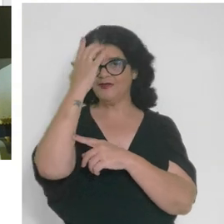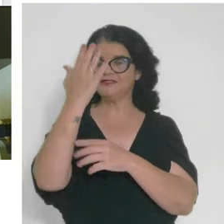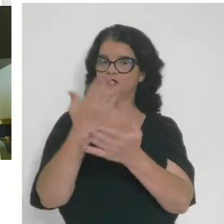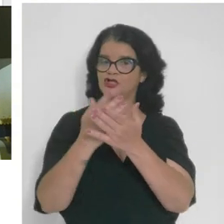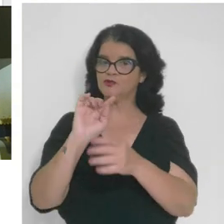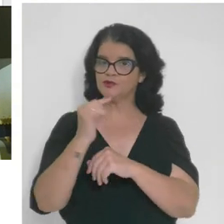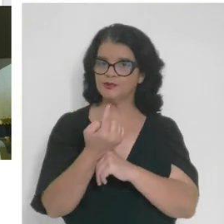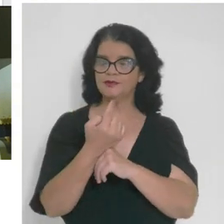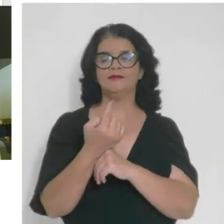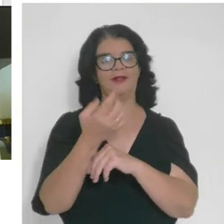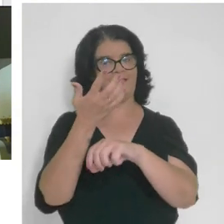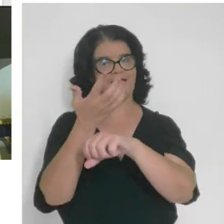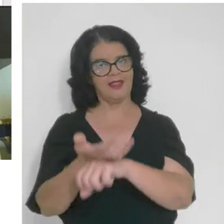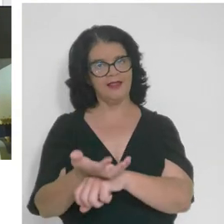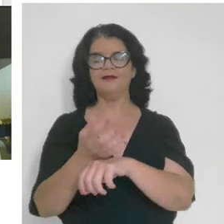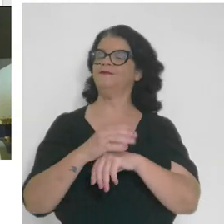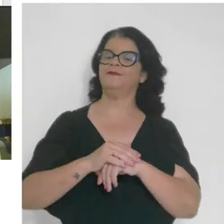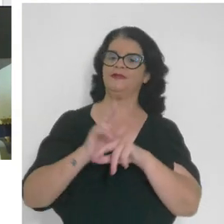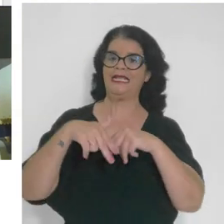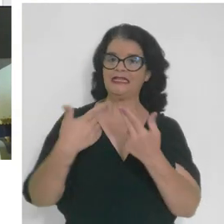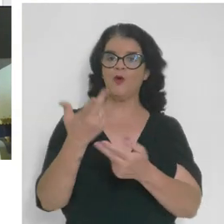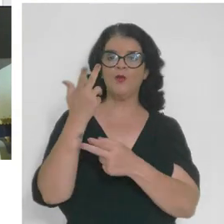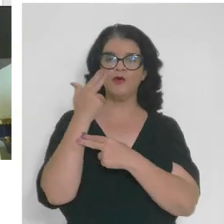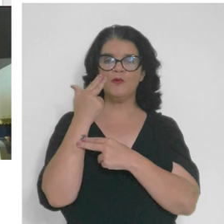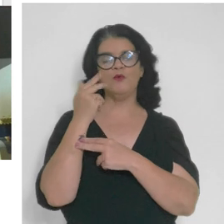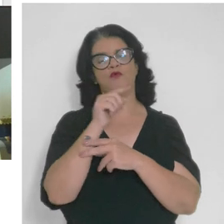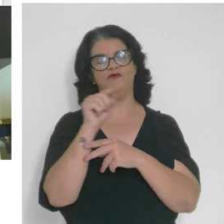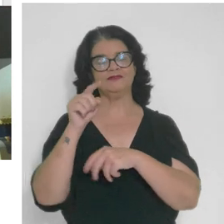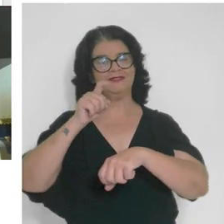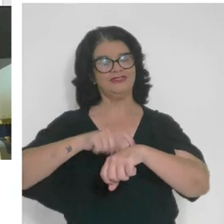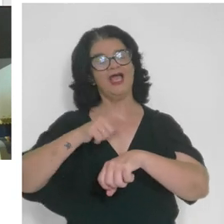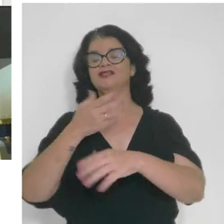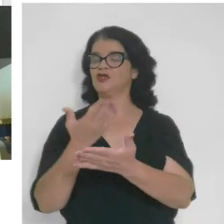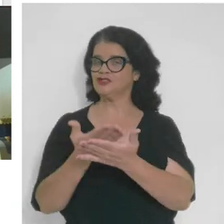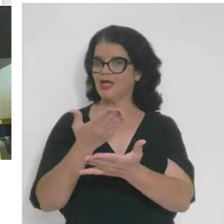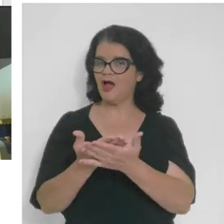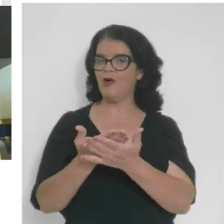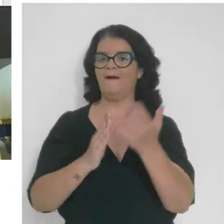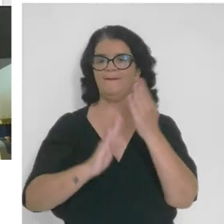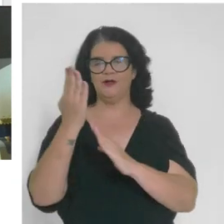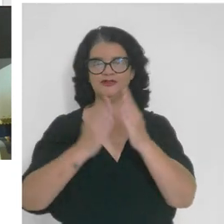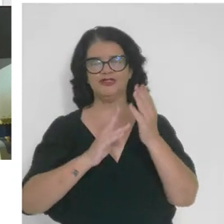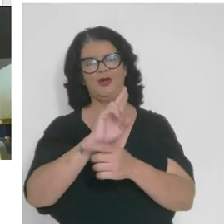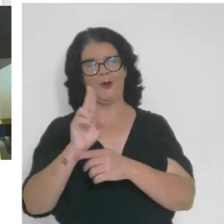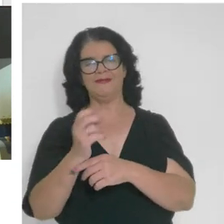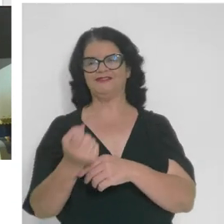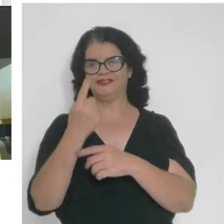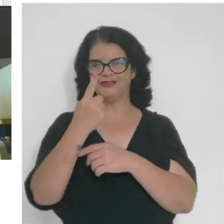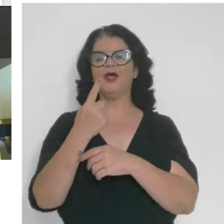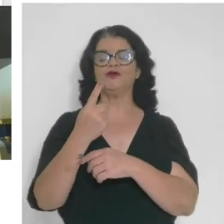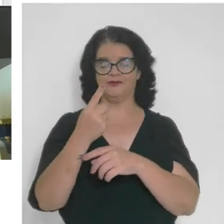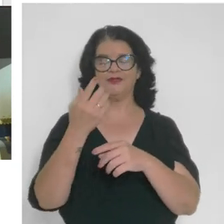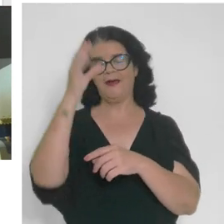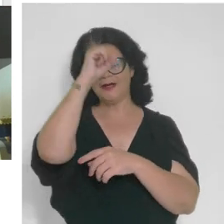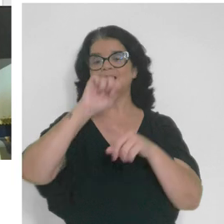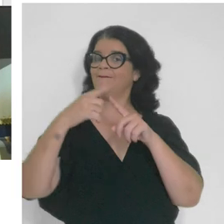da gente, né? Da matéria. Então, é comum vocês, nas aulas de biologia, acabarem vendo esses nomes estranhos. Mas a dica, pessoal, que eu